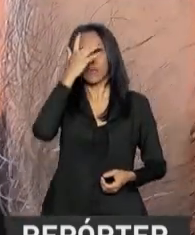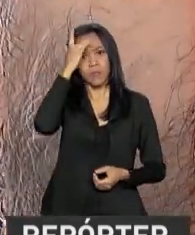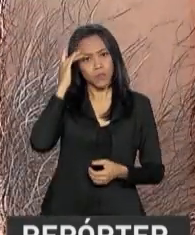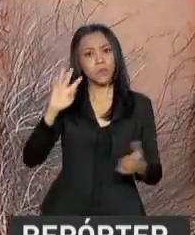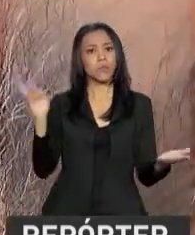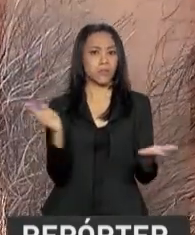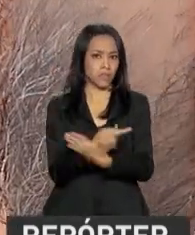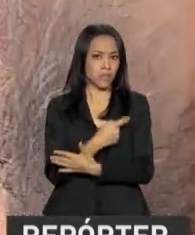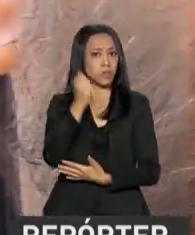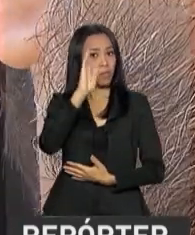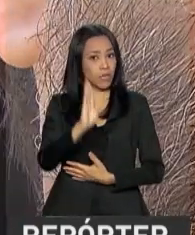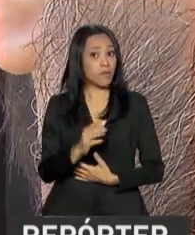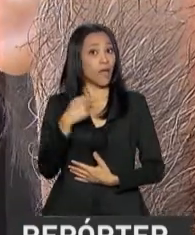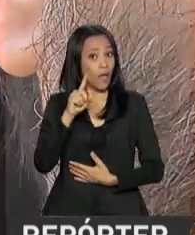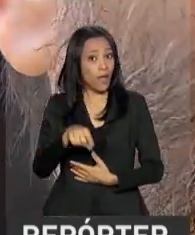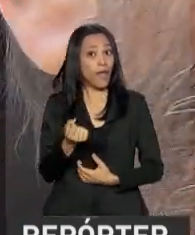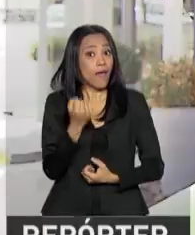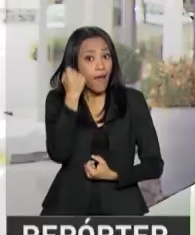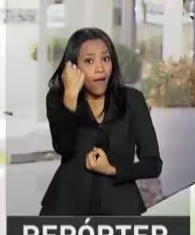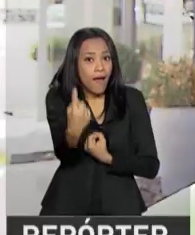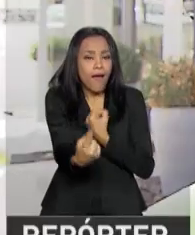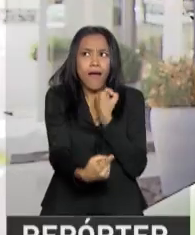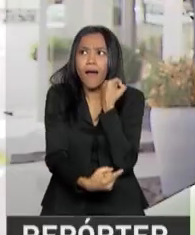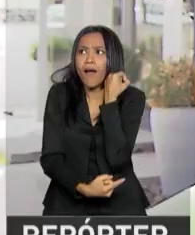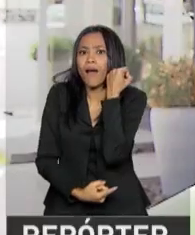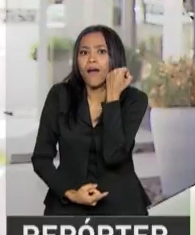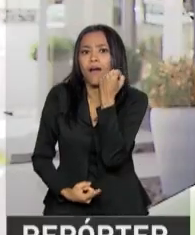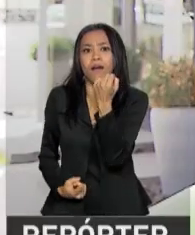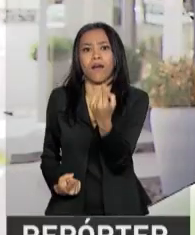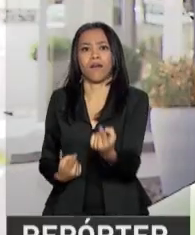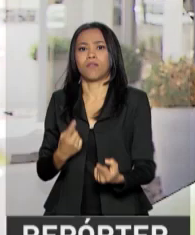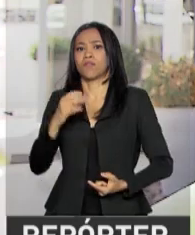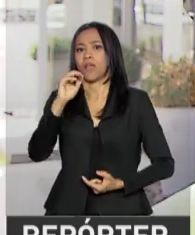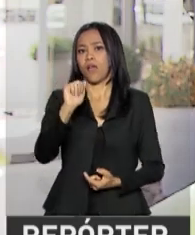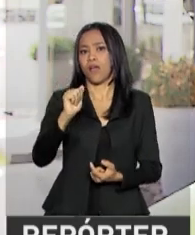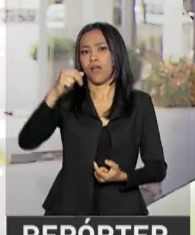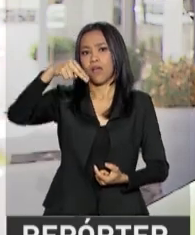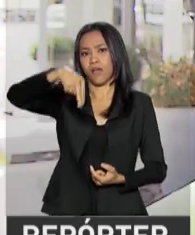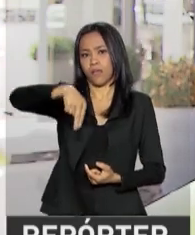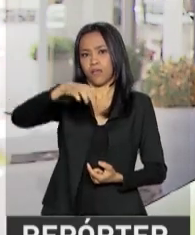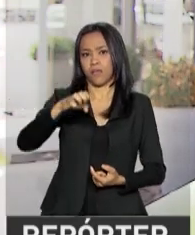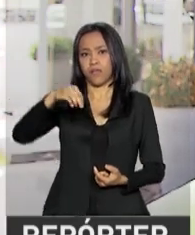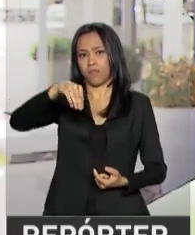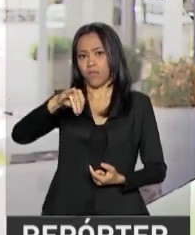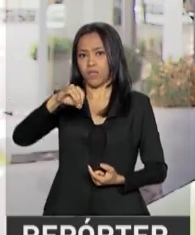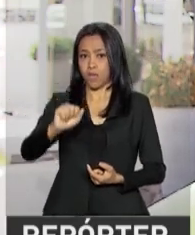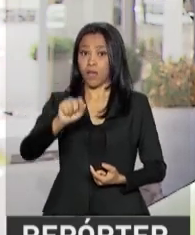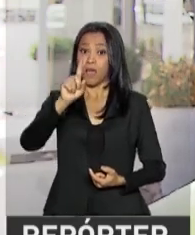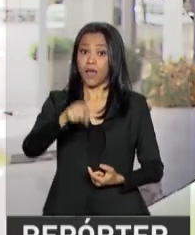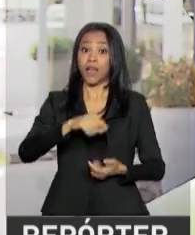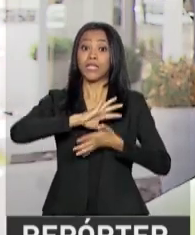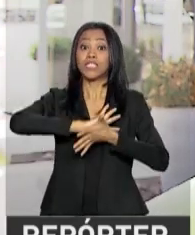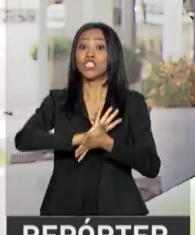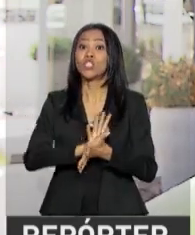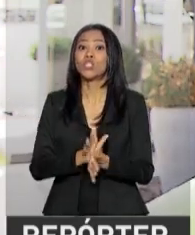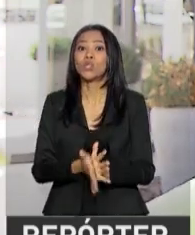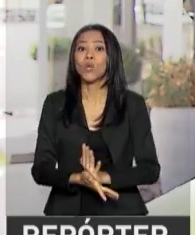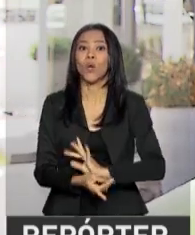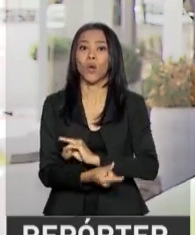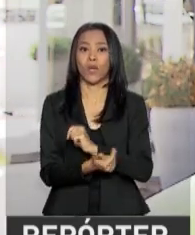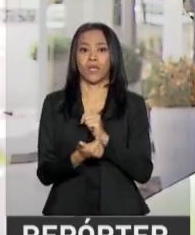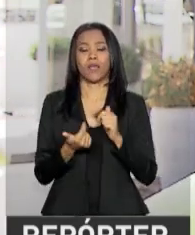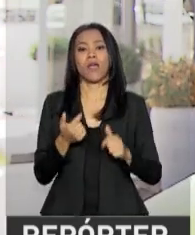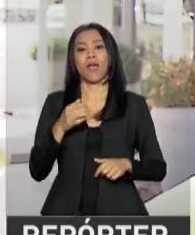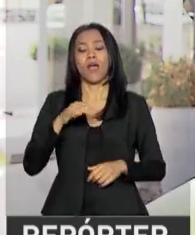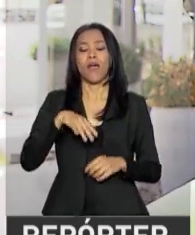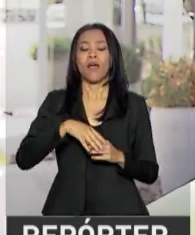brasil é um tipo raro de anemia é uma doença em que é uma destruição das e massas é pelo próprio organismo não é